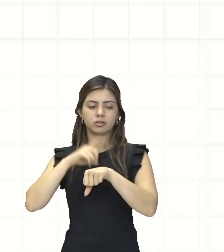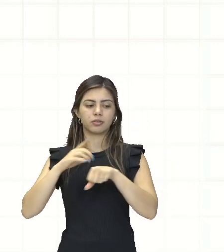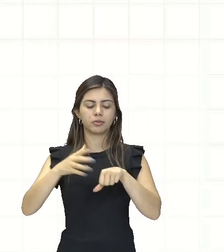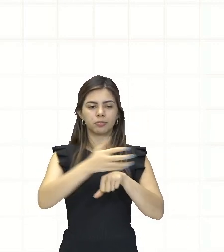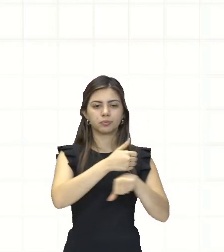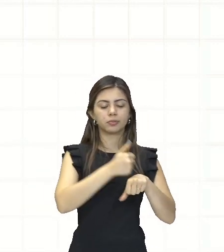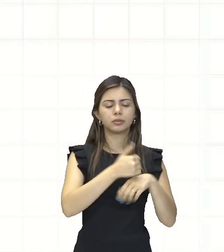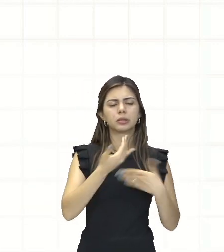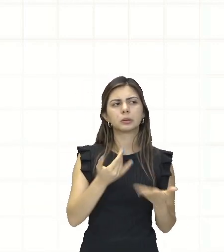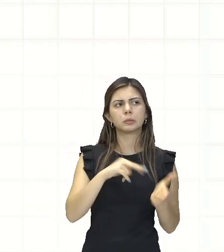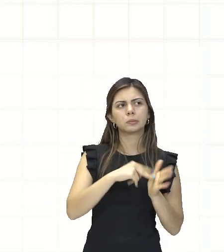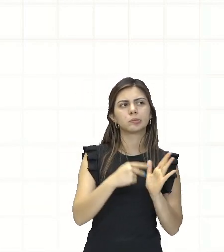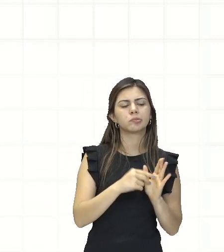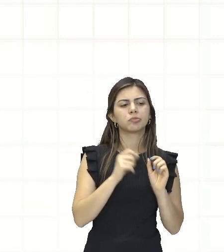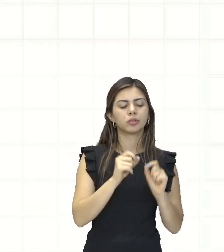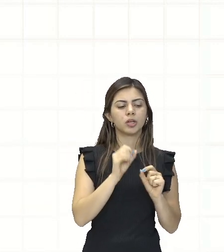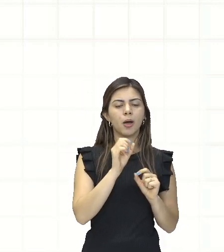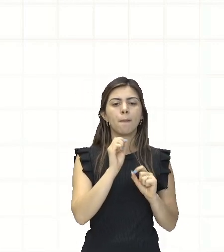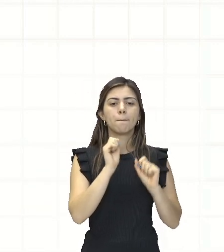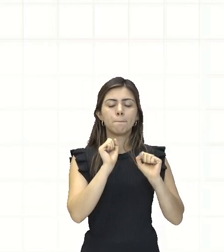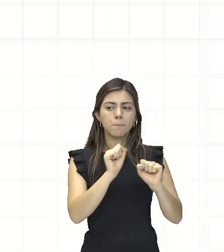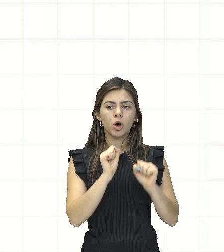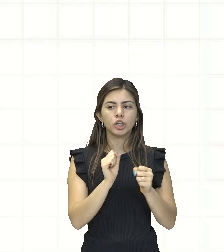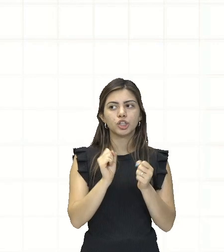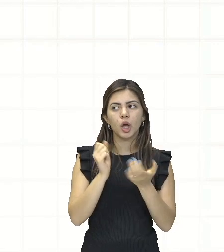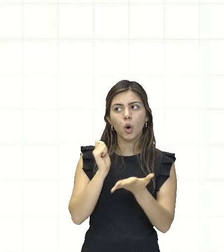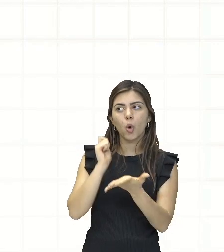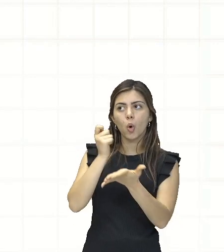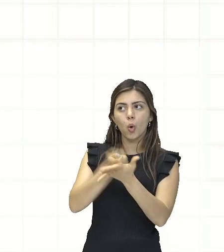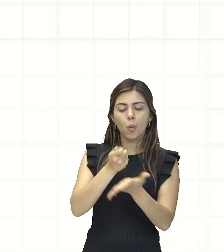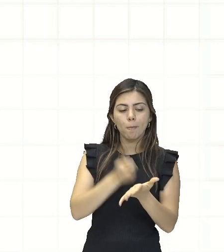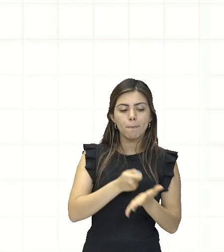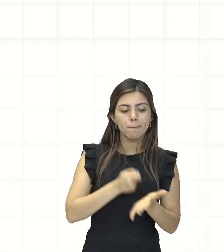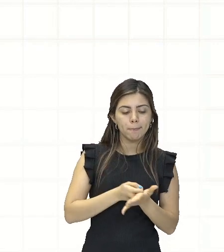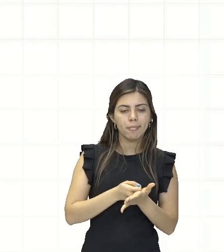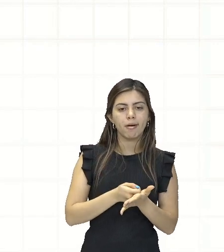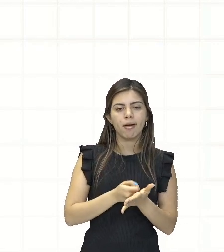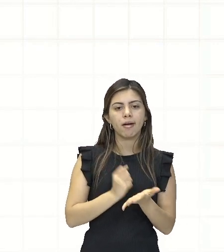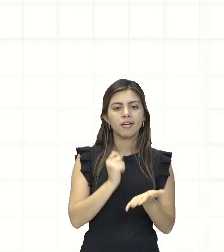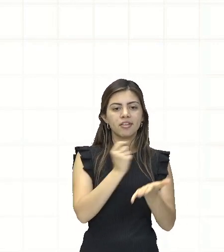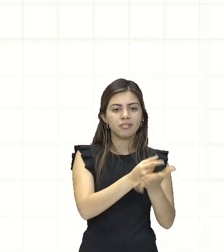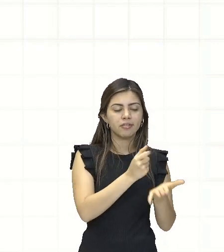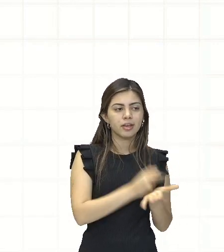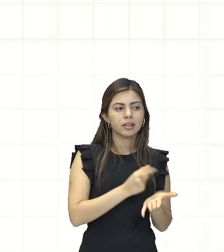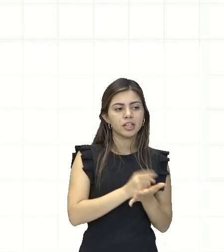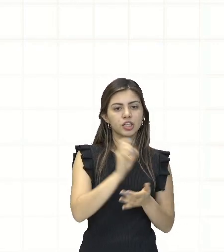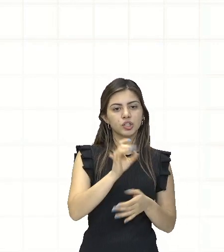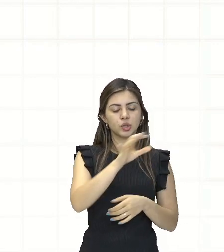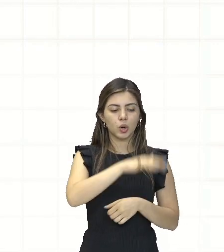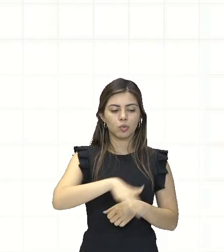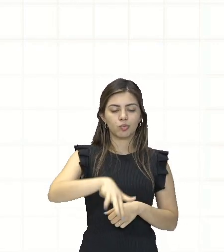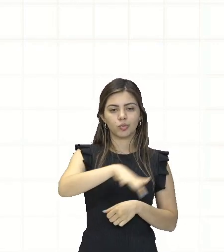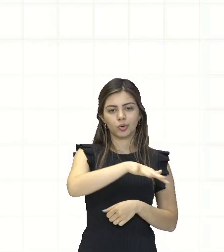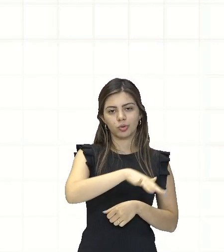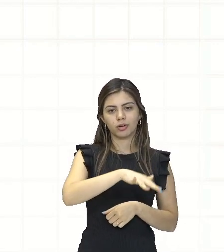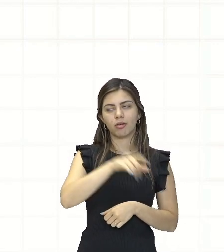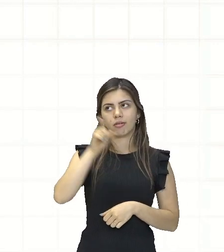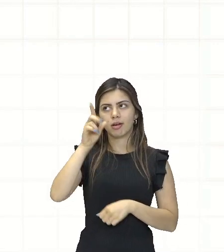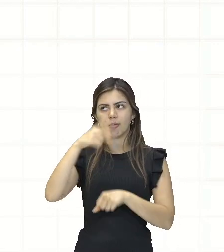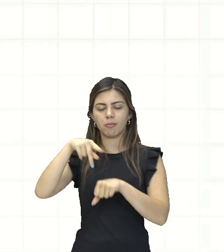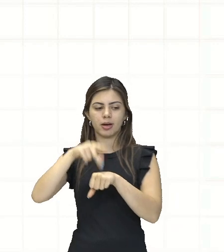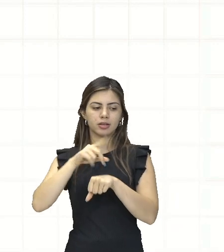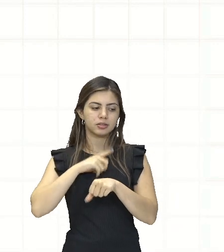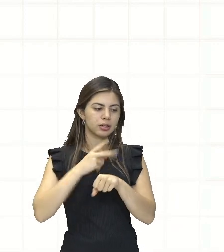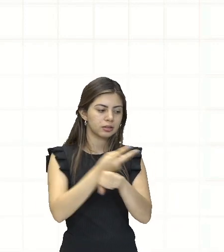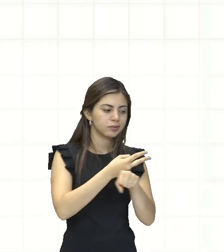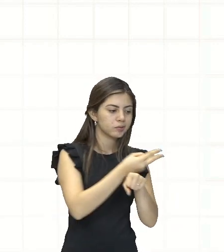só poderia comprar e vender para a sua metrópole, para a nação que estava ali explorando aquele território.